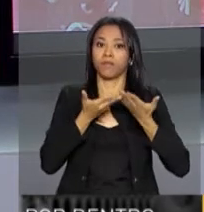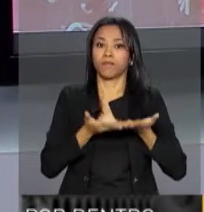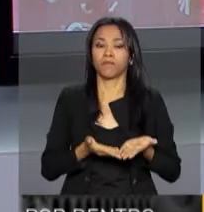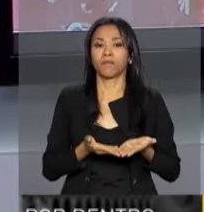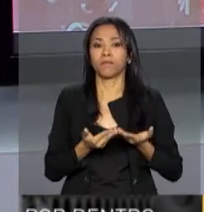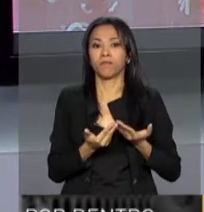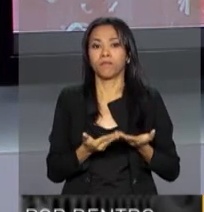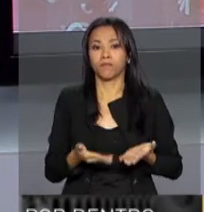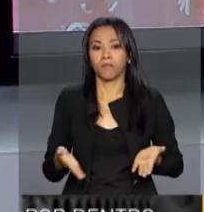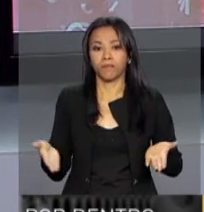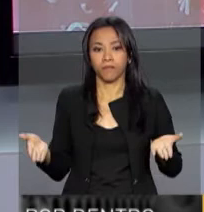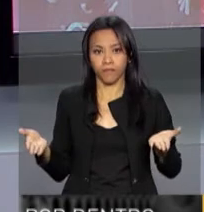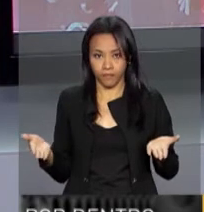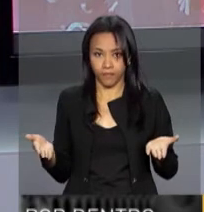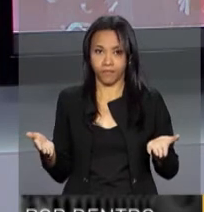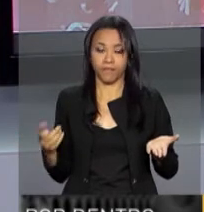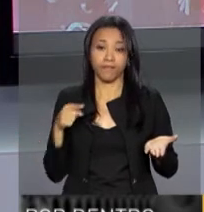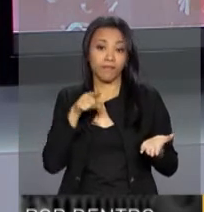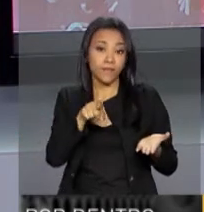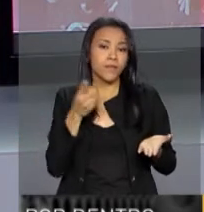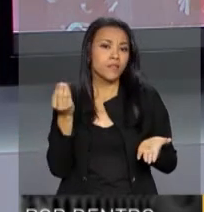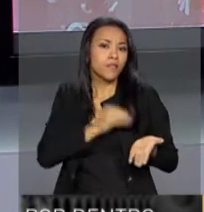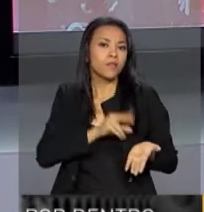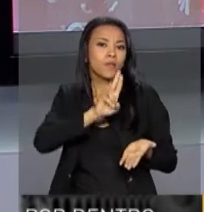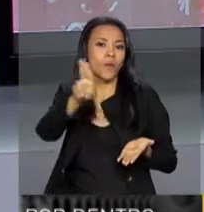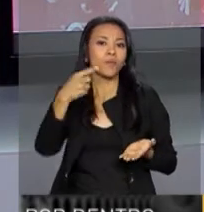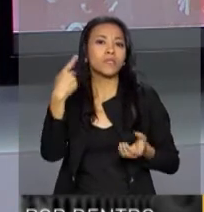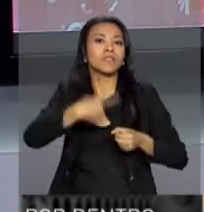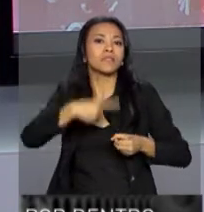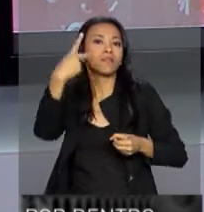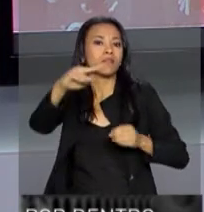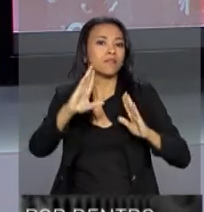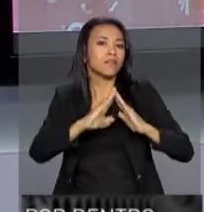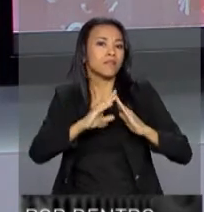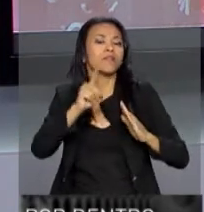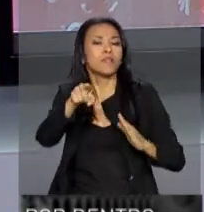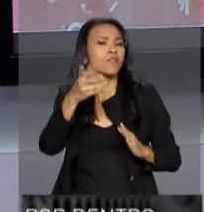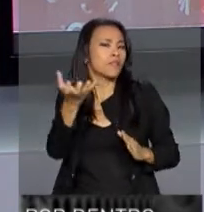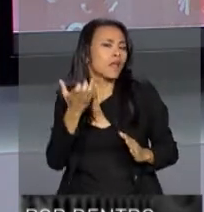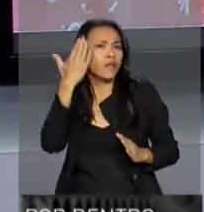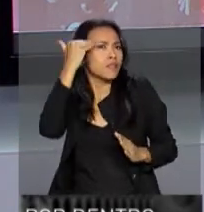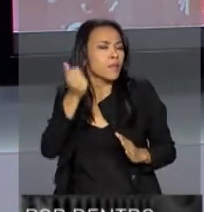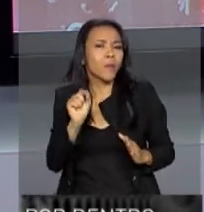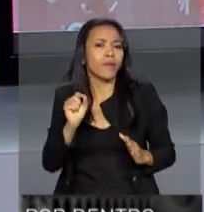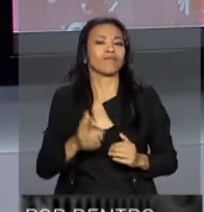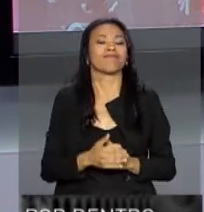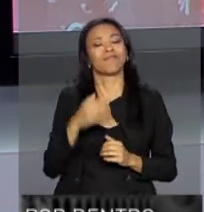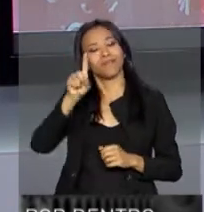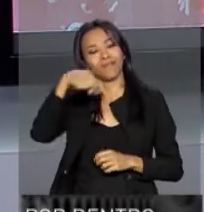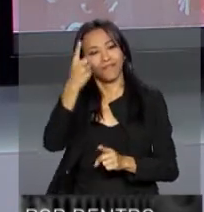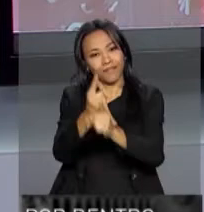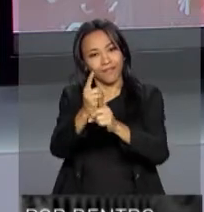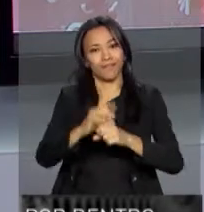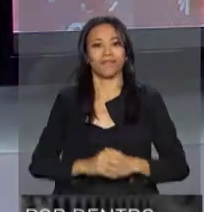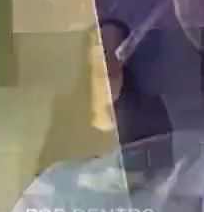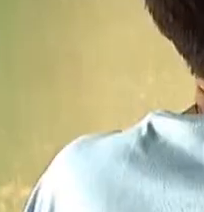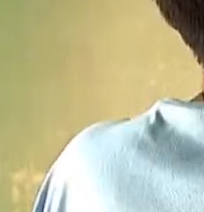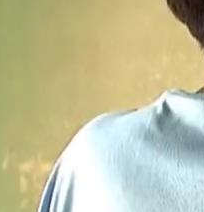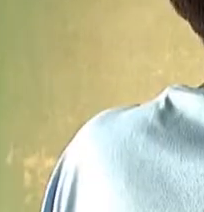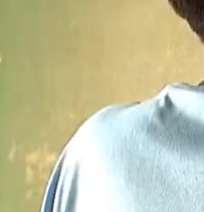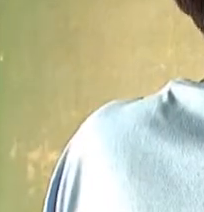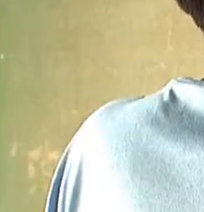roupa presidencia.gov.br informe o seu nome à cidade onde você mora em que você gostaria de saber da próxima